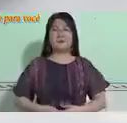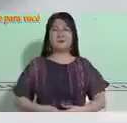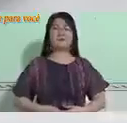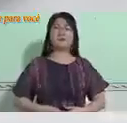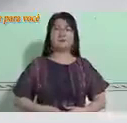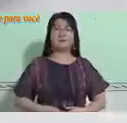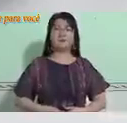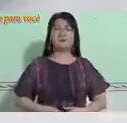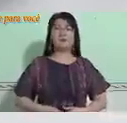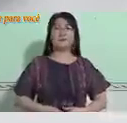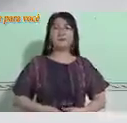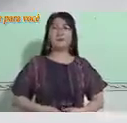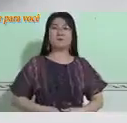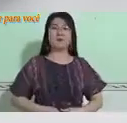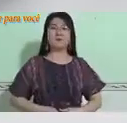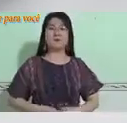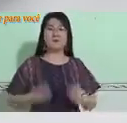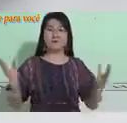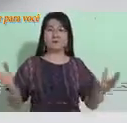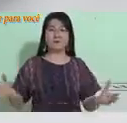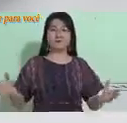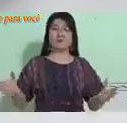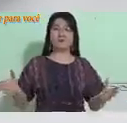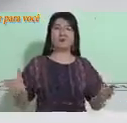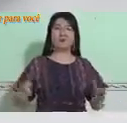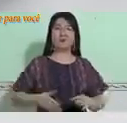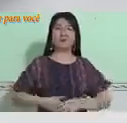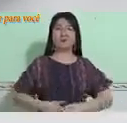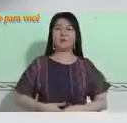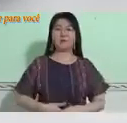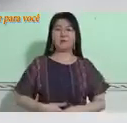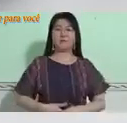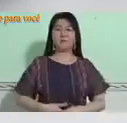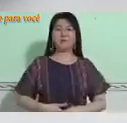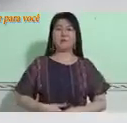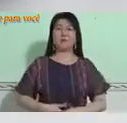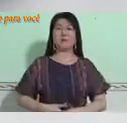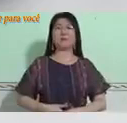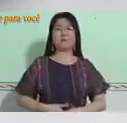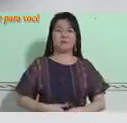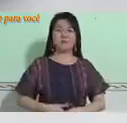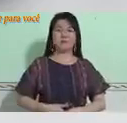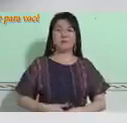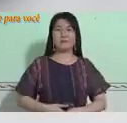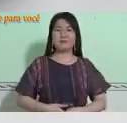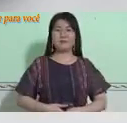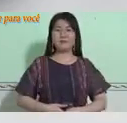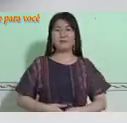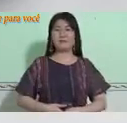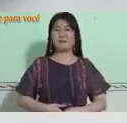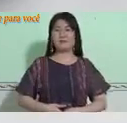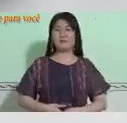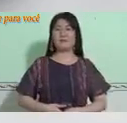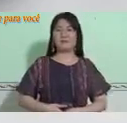Os sucos de frutas que podem ser usados para complementar o tratamento clínico da artrite reumatoide devem ser preparados com